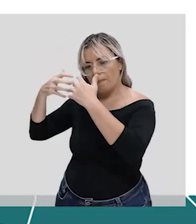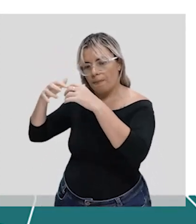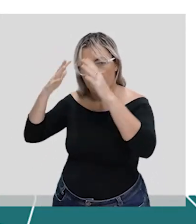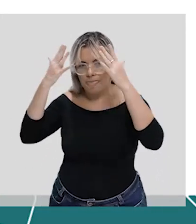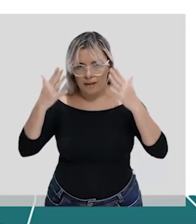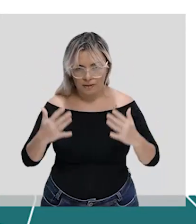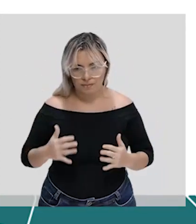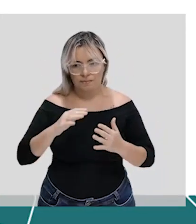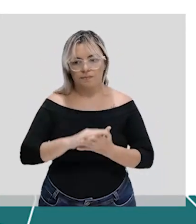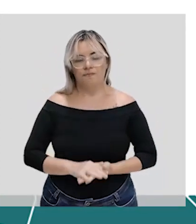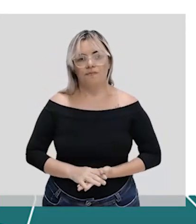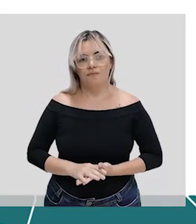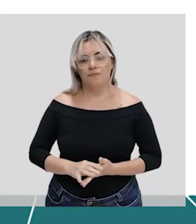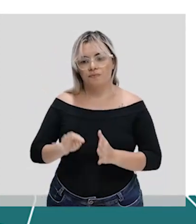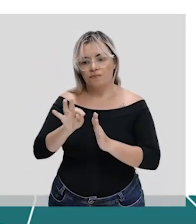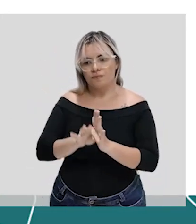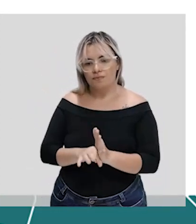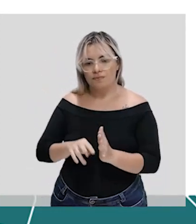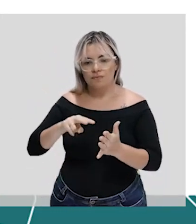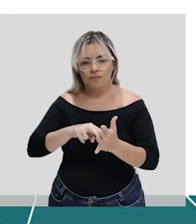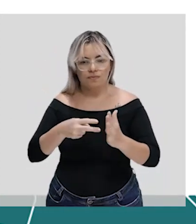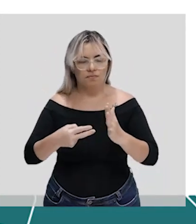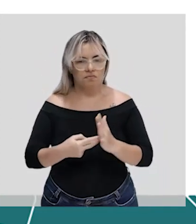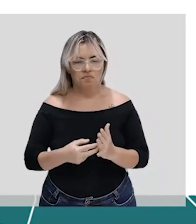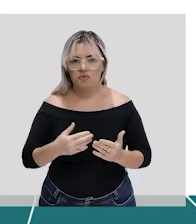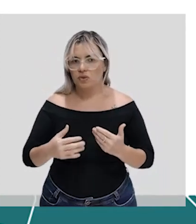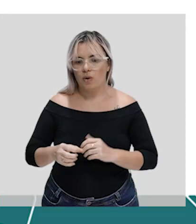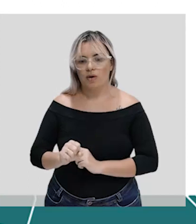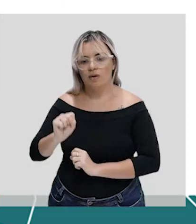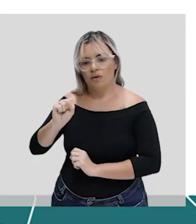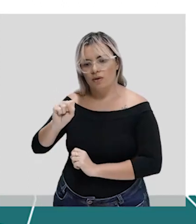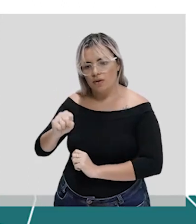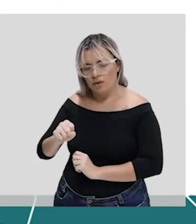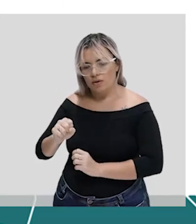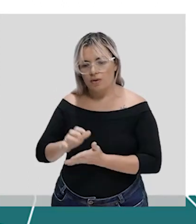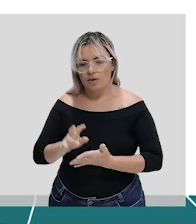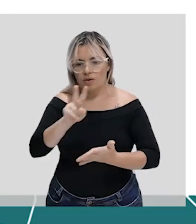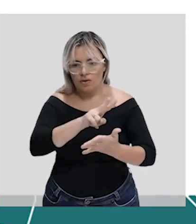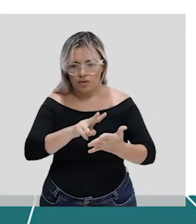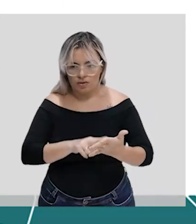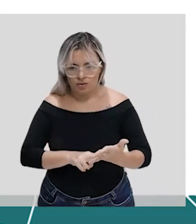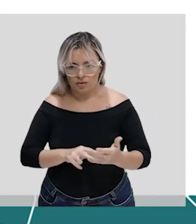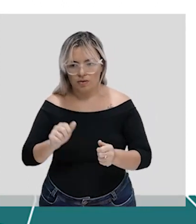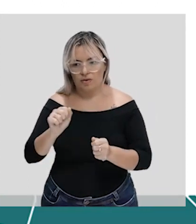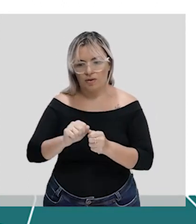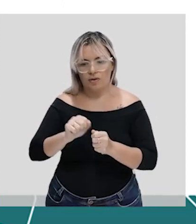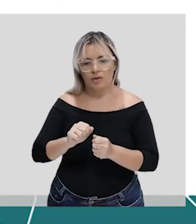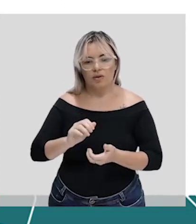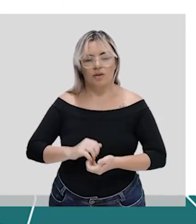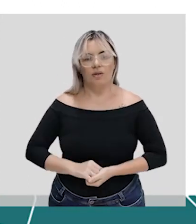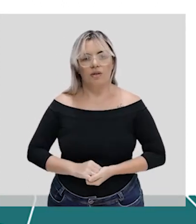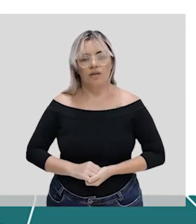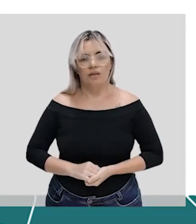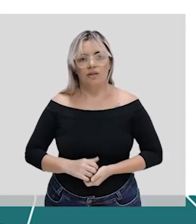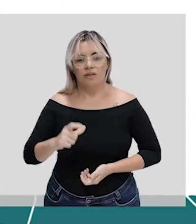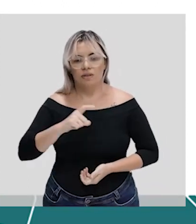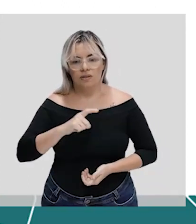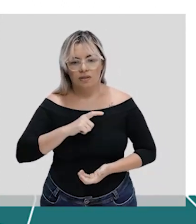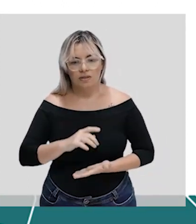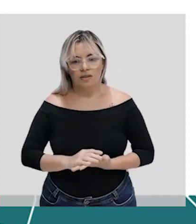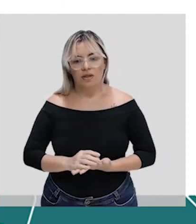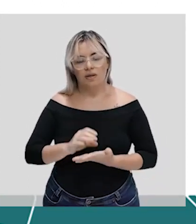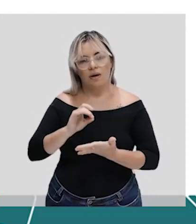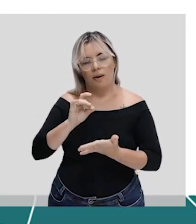análise do texto, e isso significa que qualquer afirmação que o leitor fizer sobre o que leu deve ser passível de